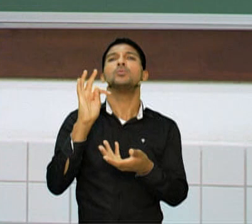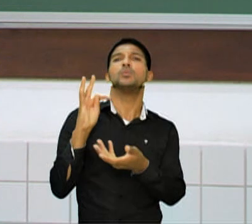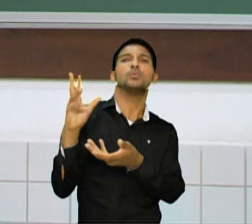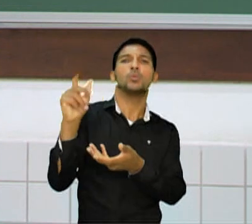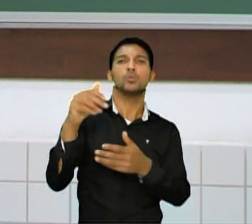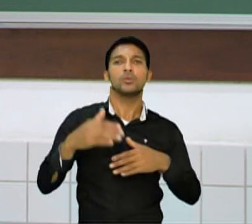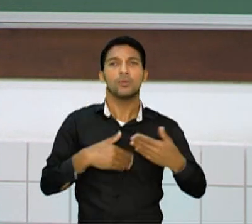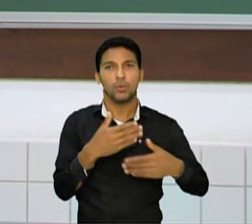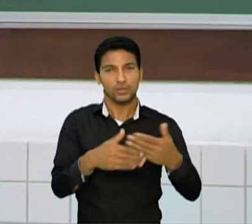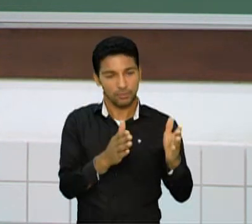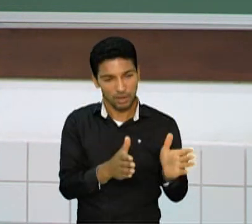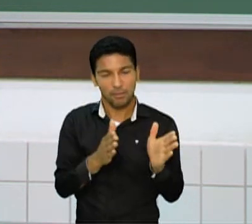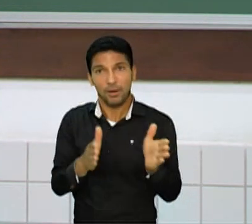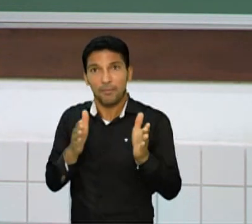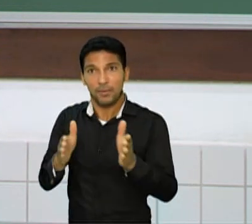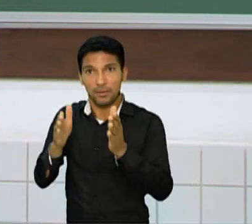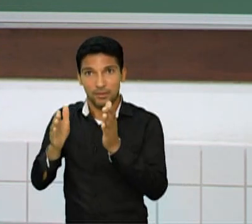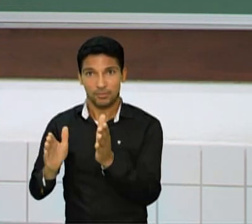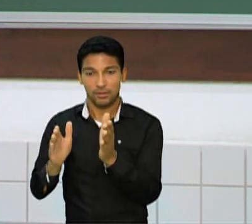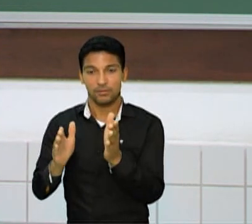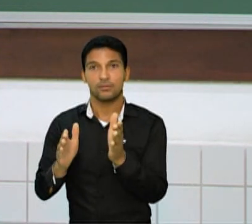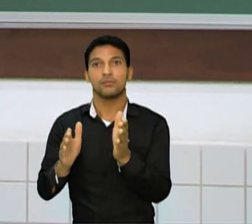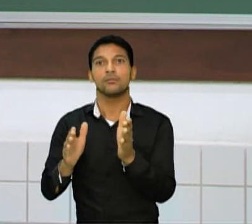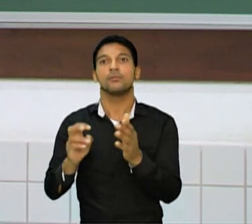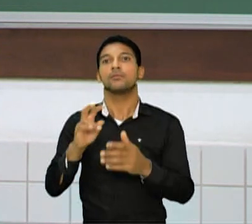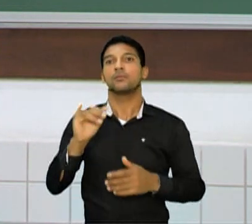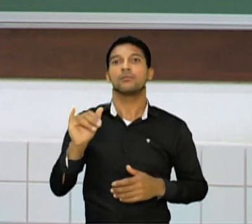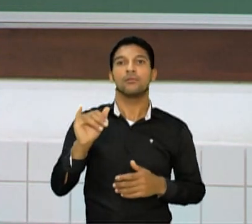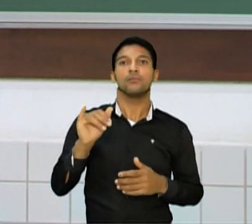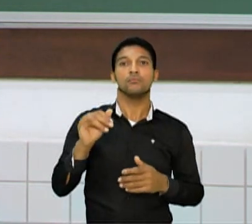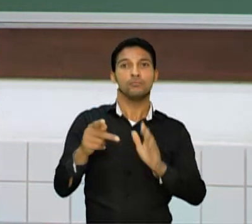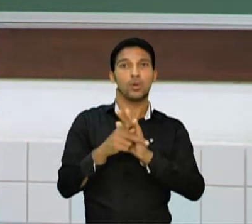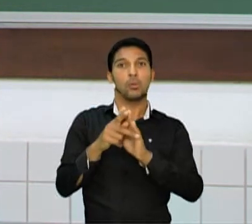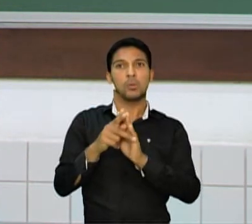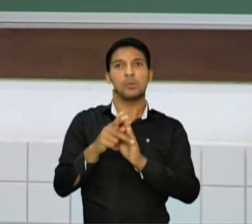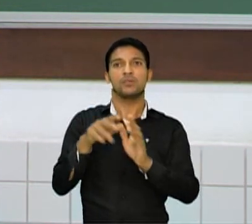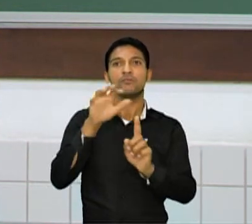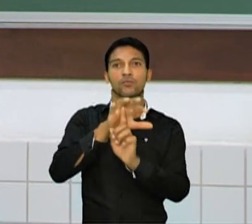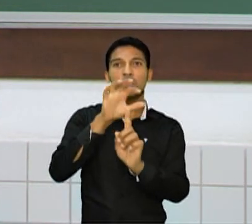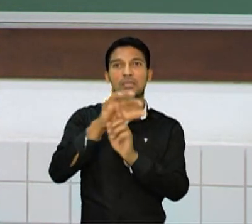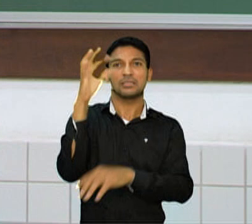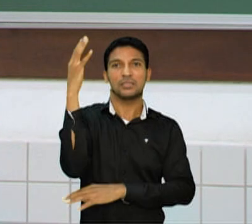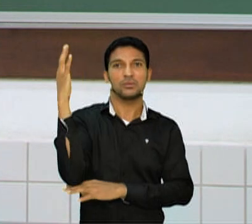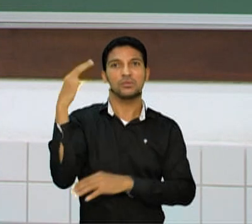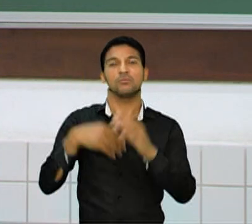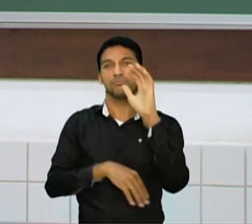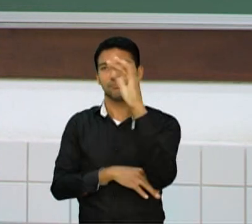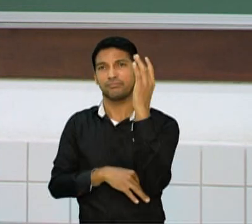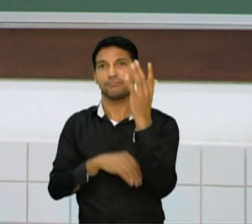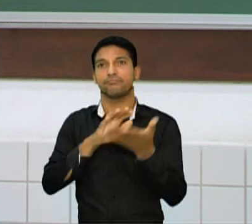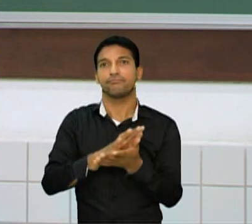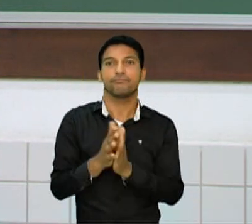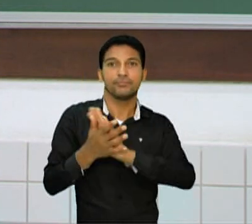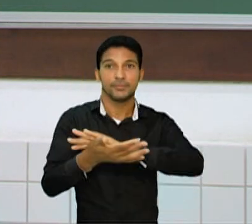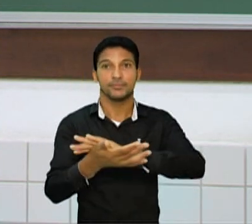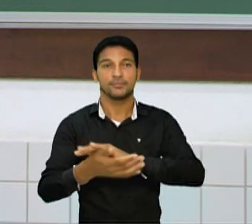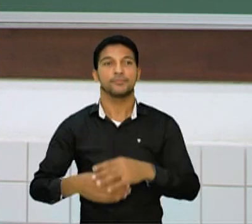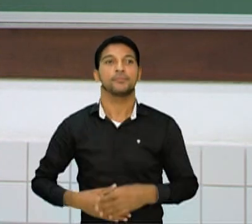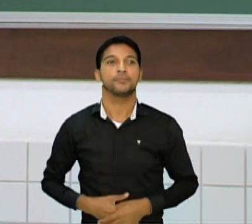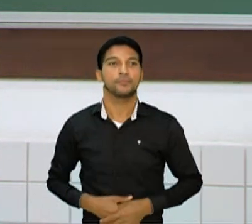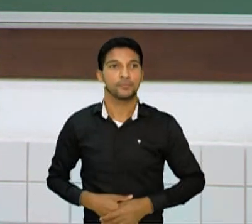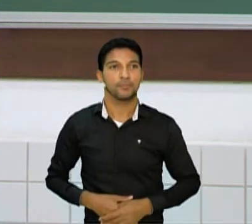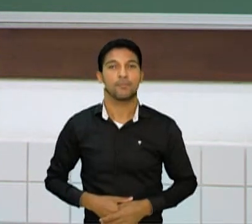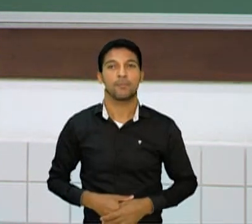que vão poder aumentar o processo agressivo ao meio ambiente. E a número 3, os métodos de controle reduzem